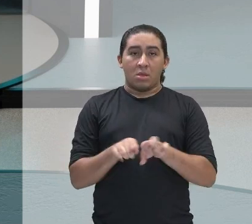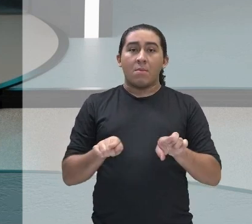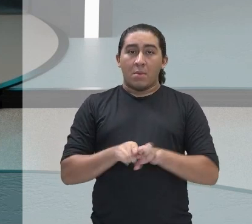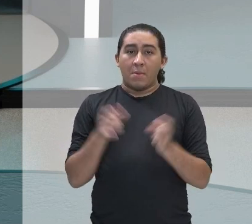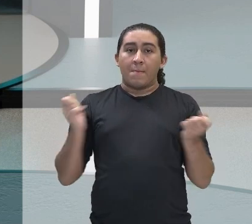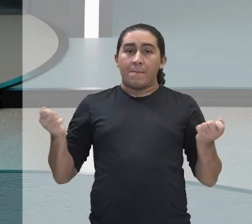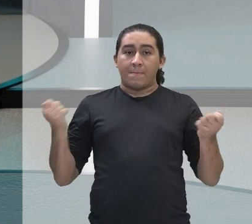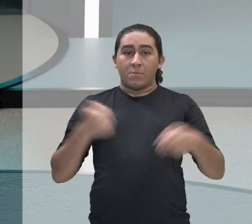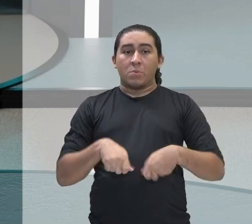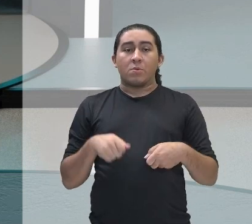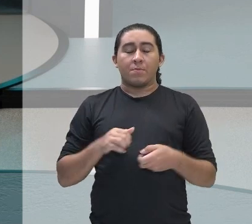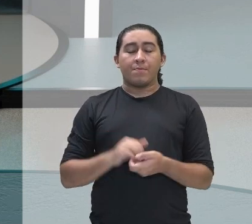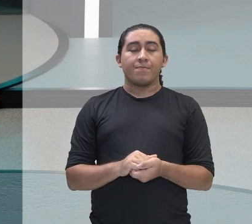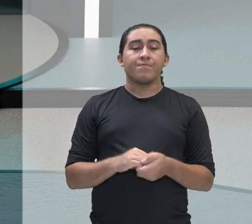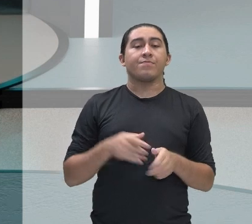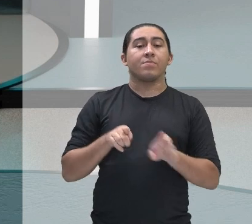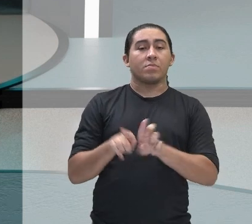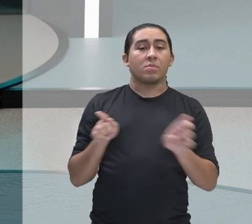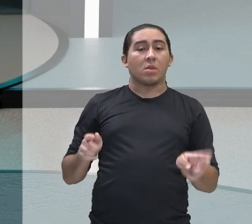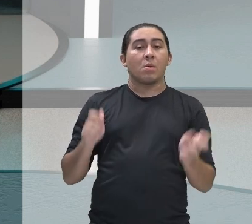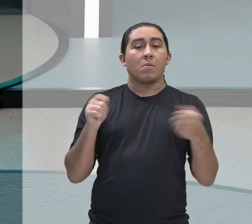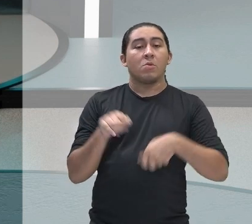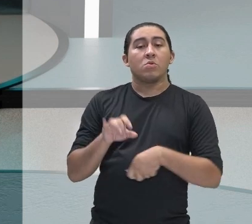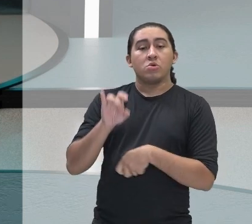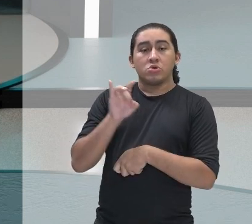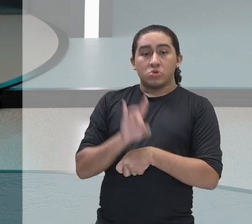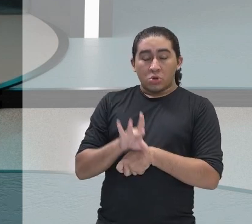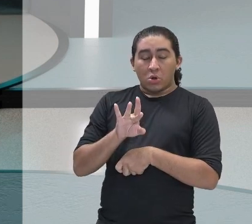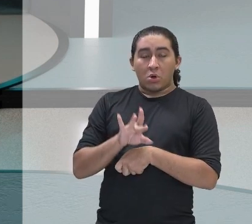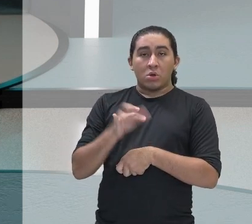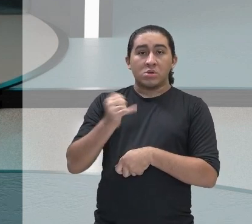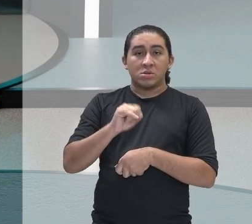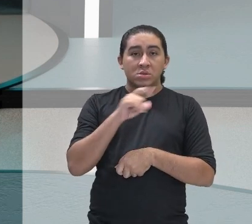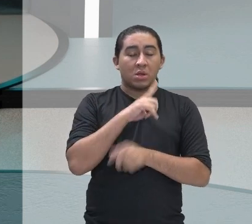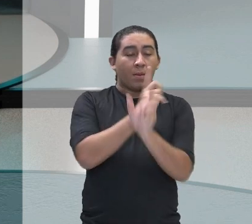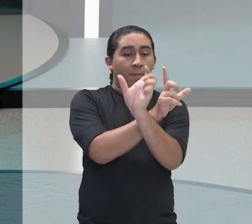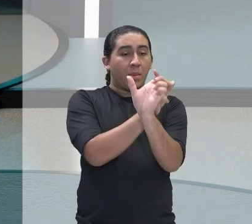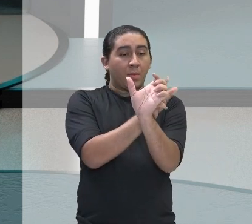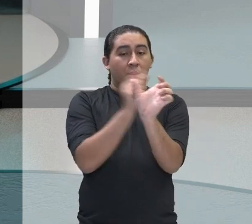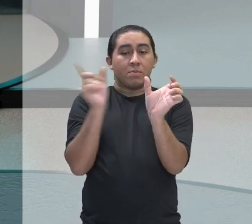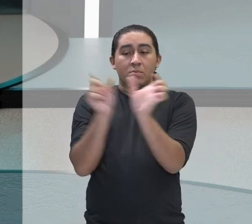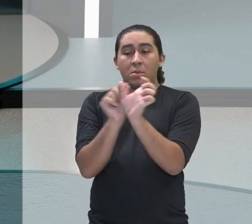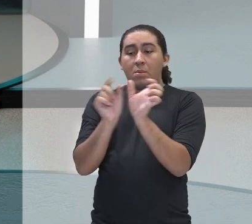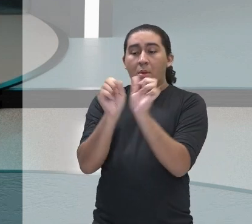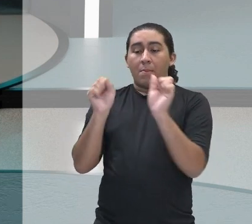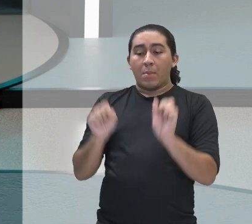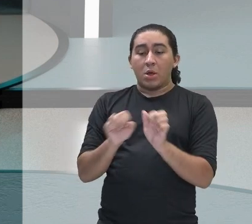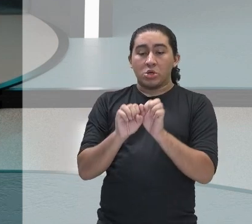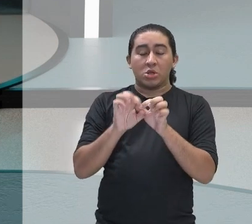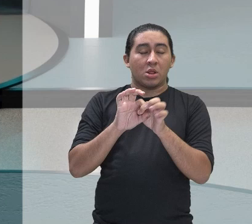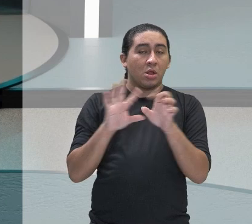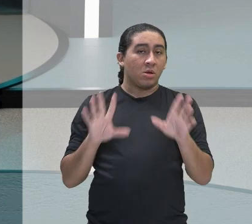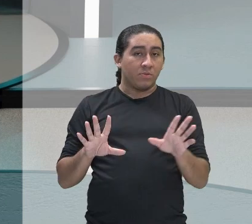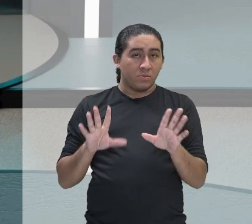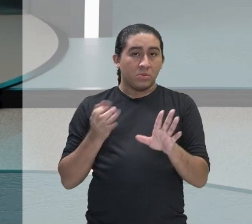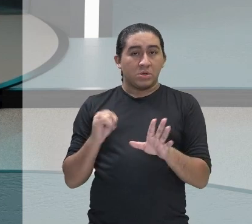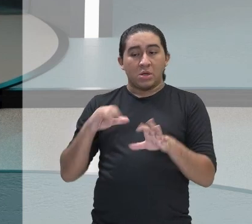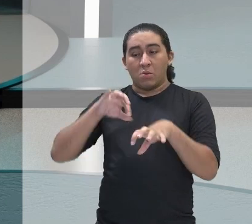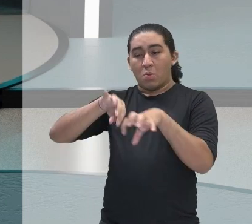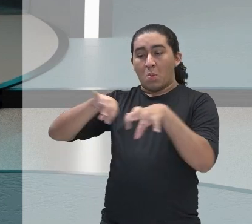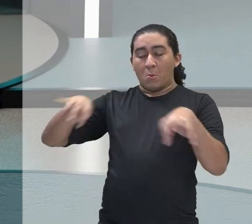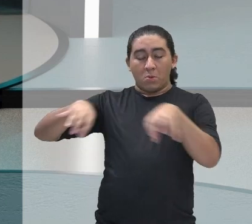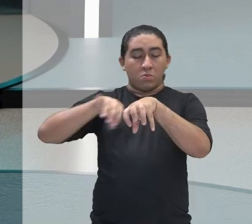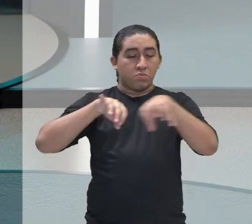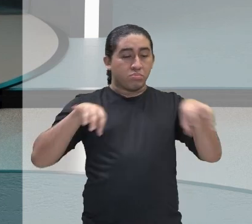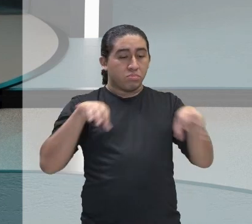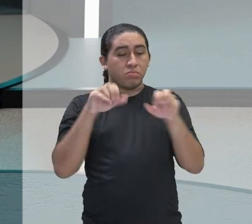existir. Só pode existir desigual só com prefixo e pode existir igualdade, utilizando